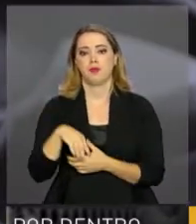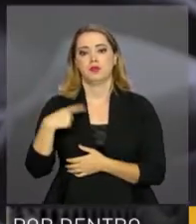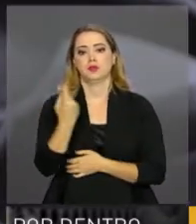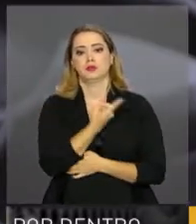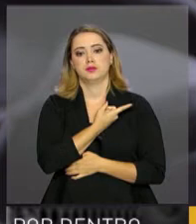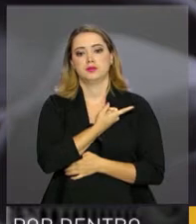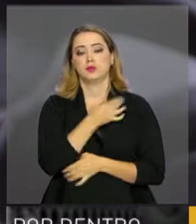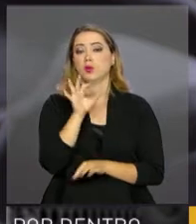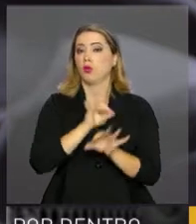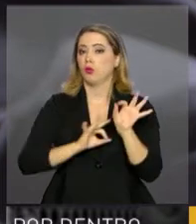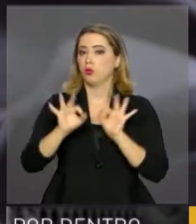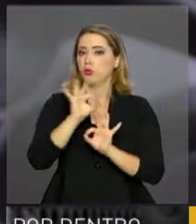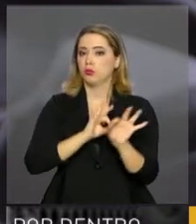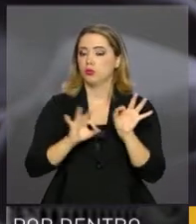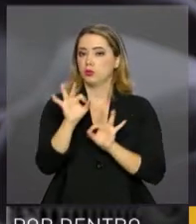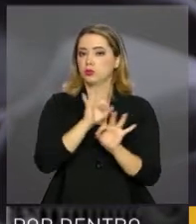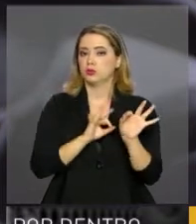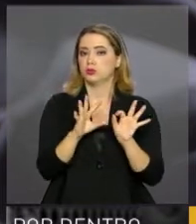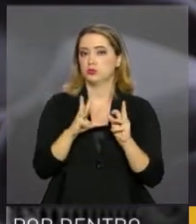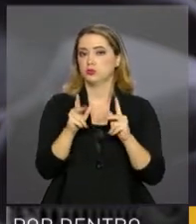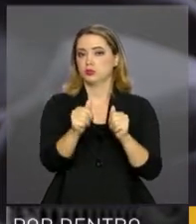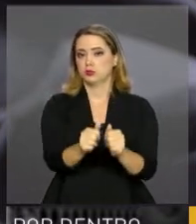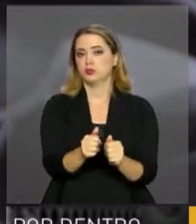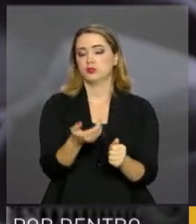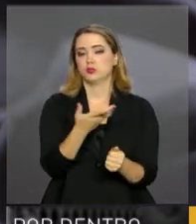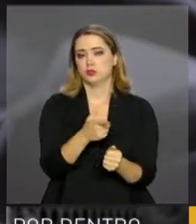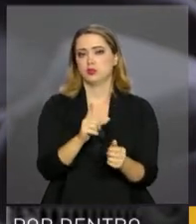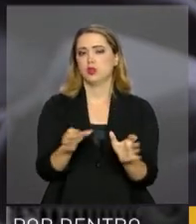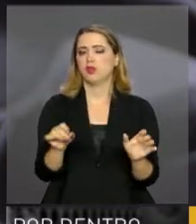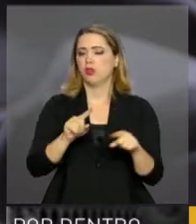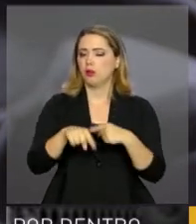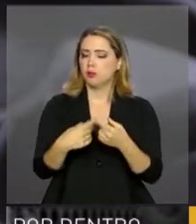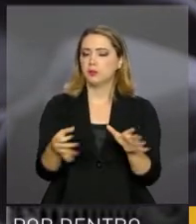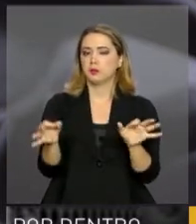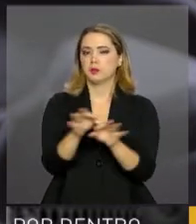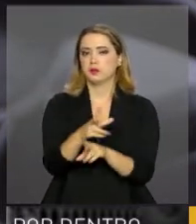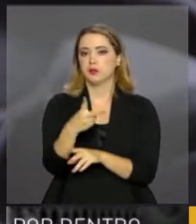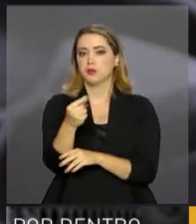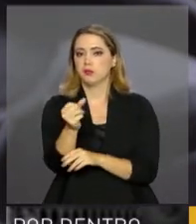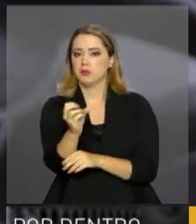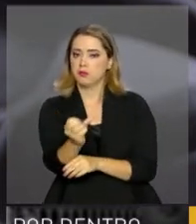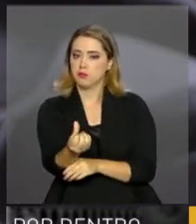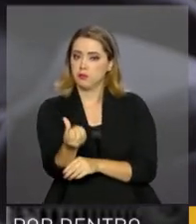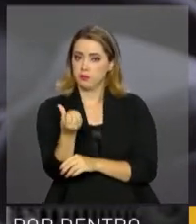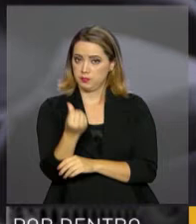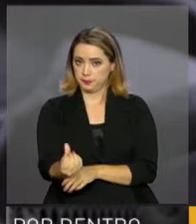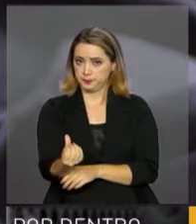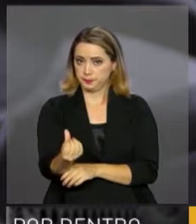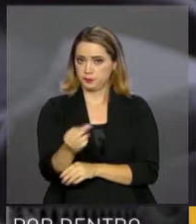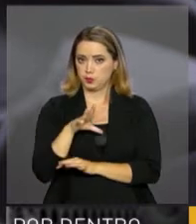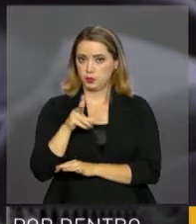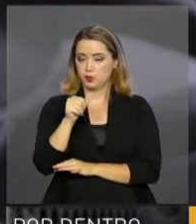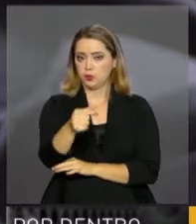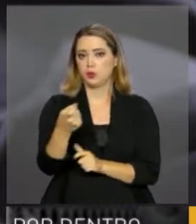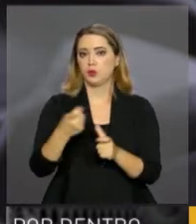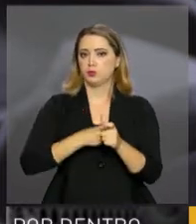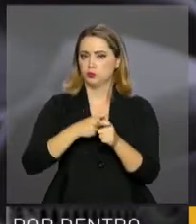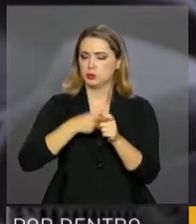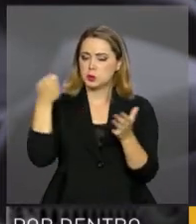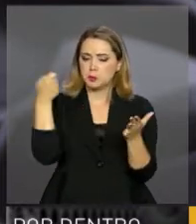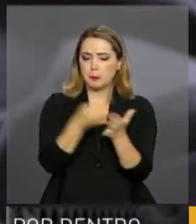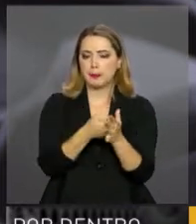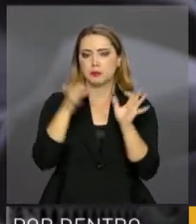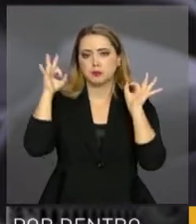Colocamos como prioridade a reorganização, encerramos 2016 com todas as dívidas